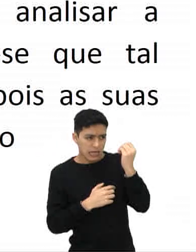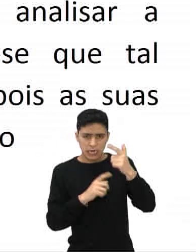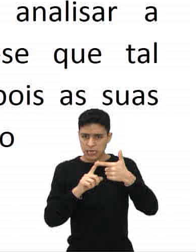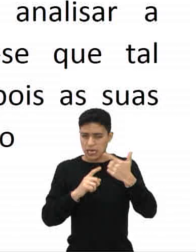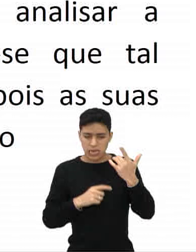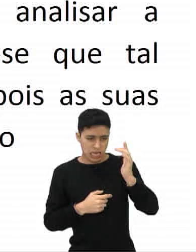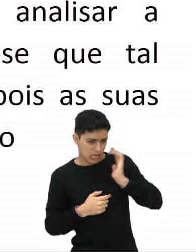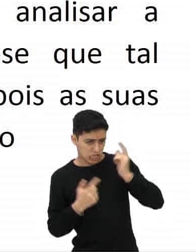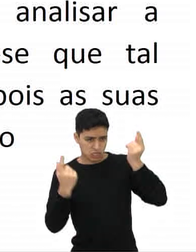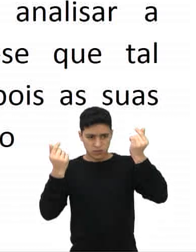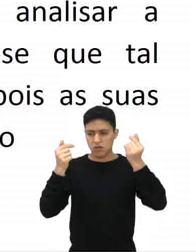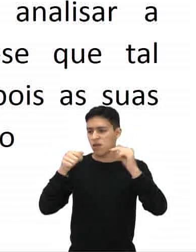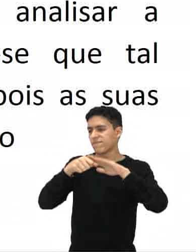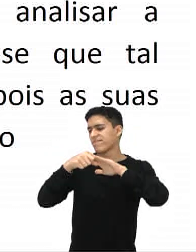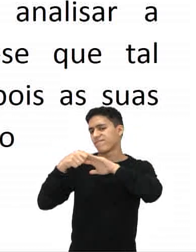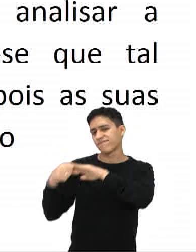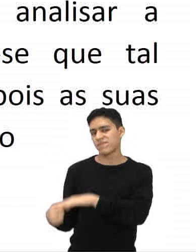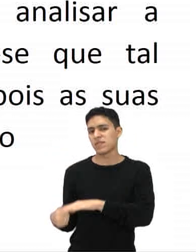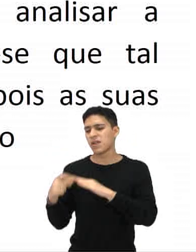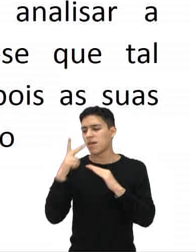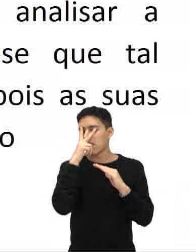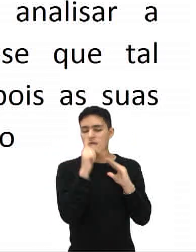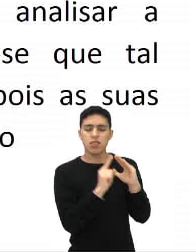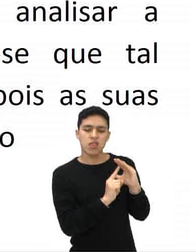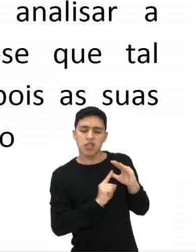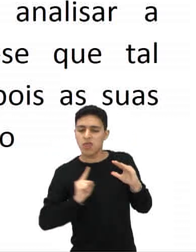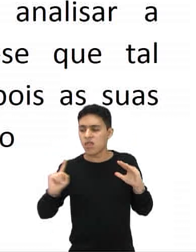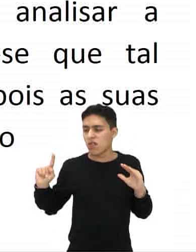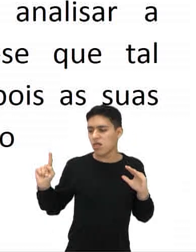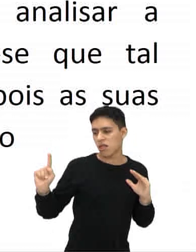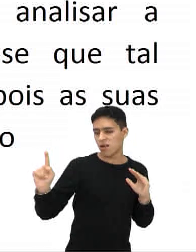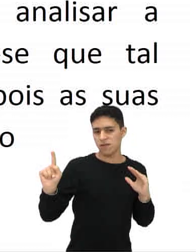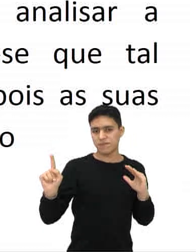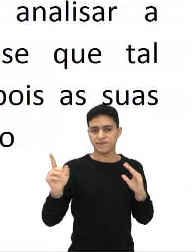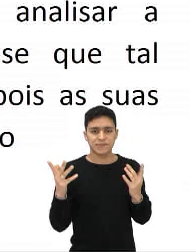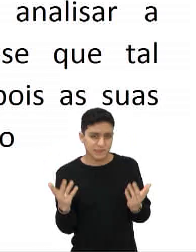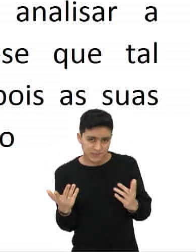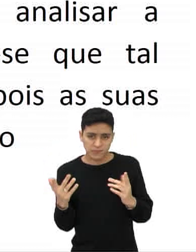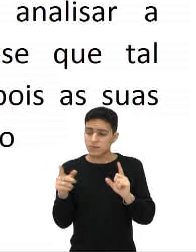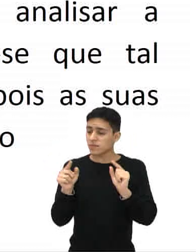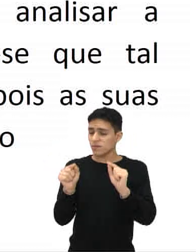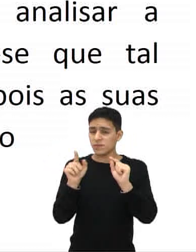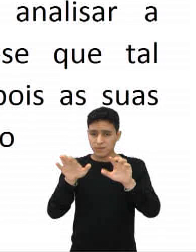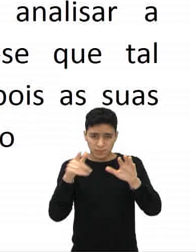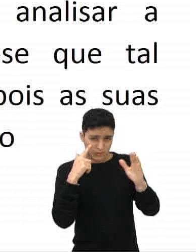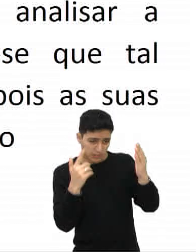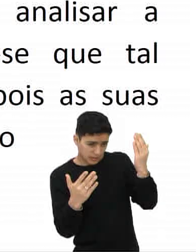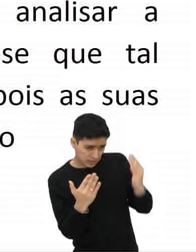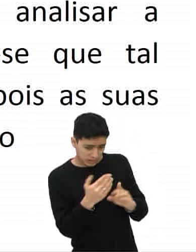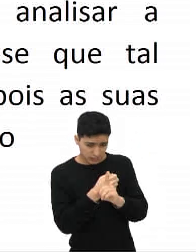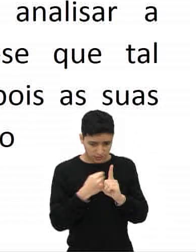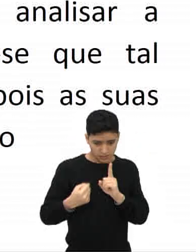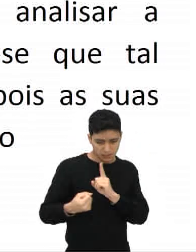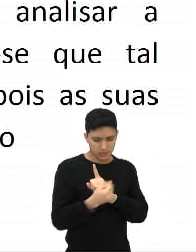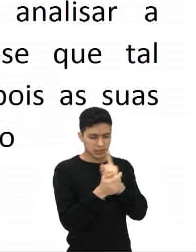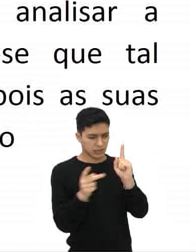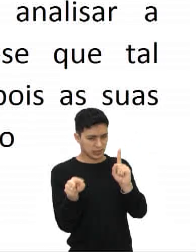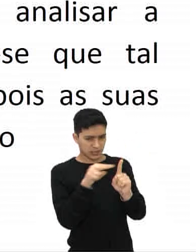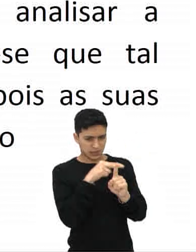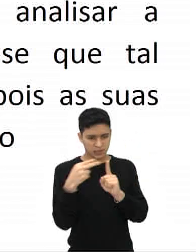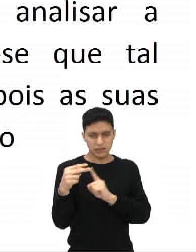abastado, sofre uma periferização social. Assim, ao analisar a sociedade pela visão